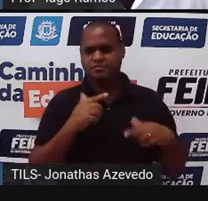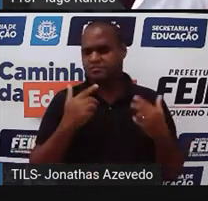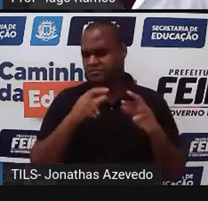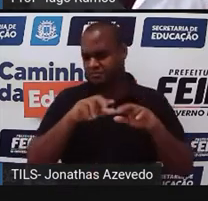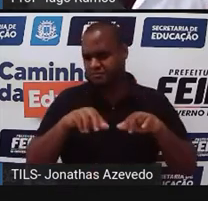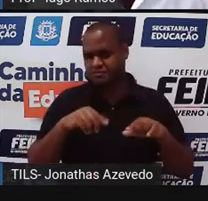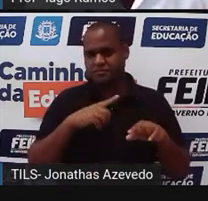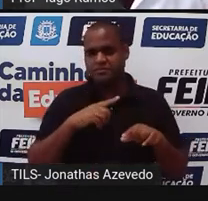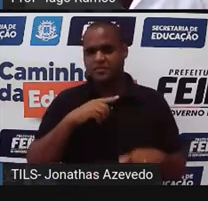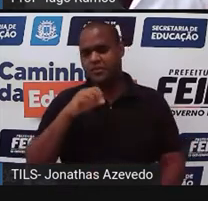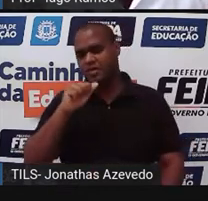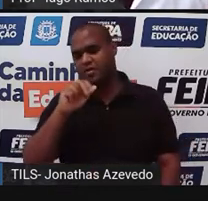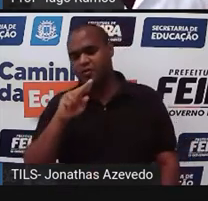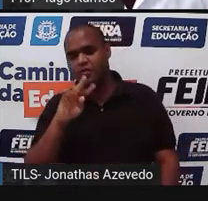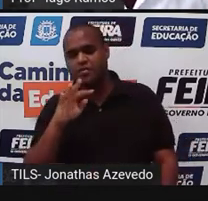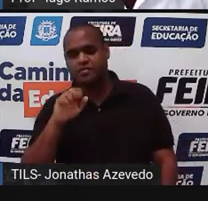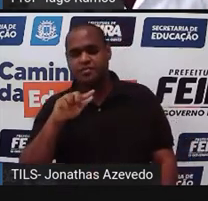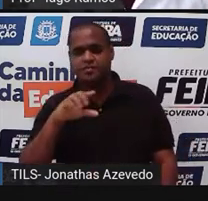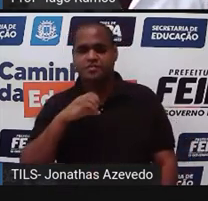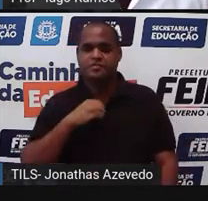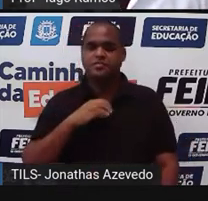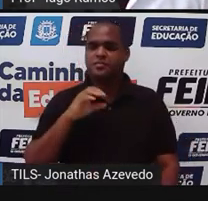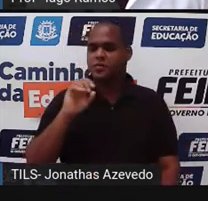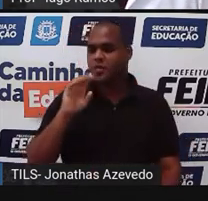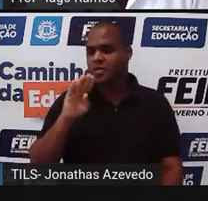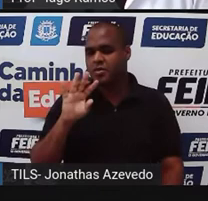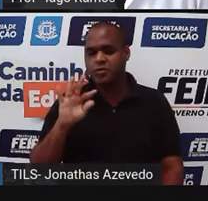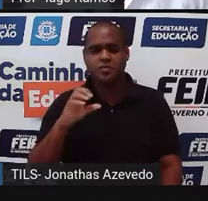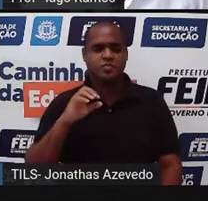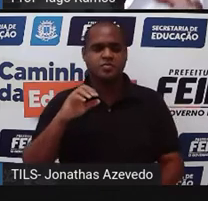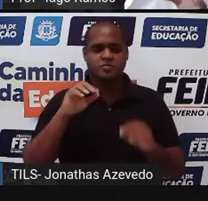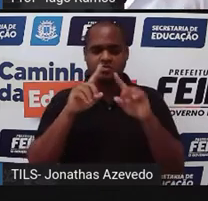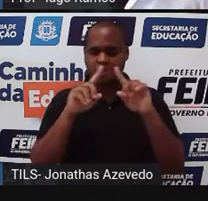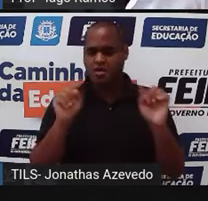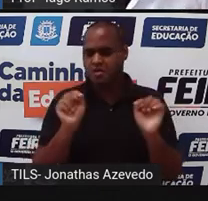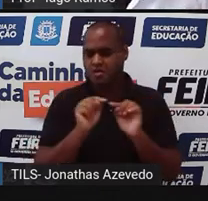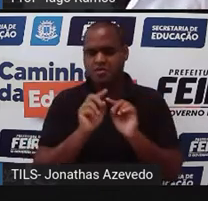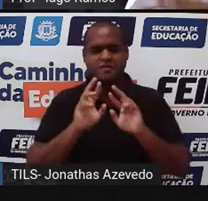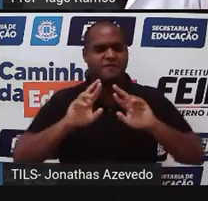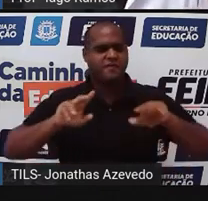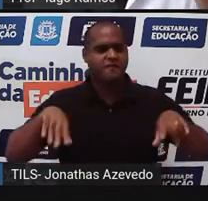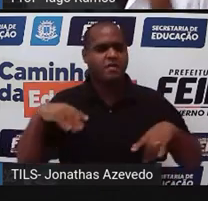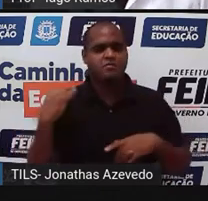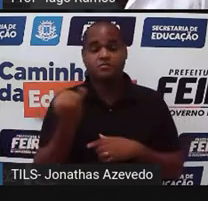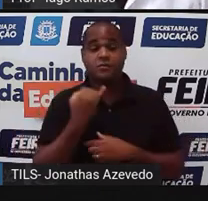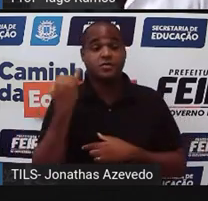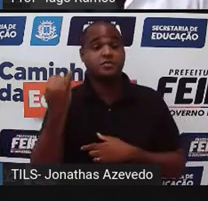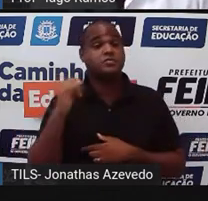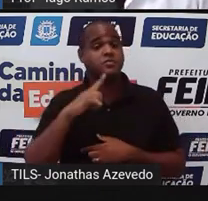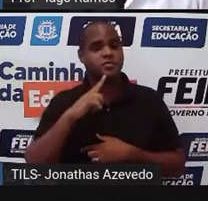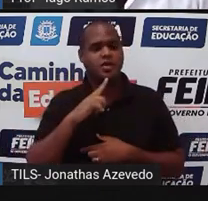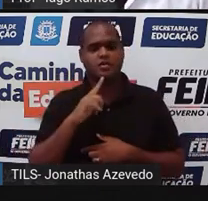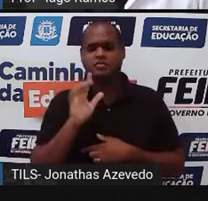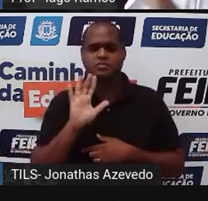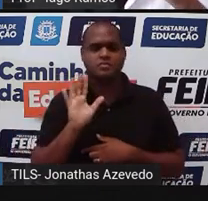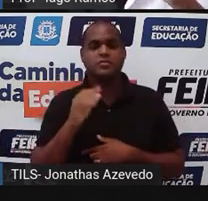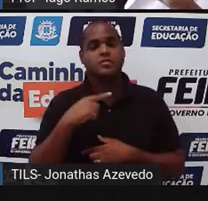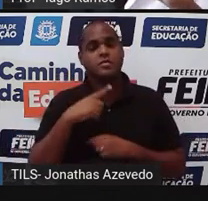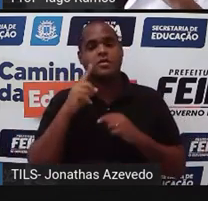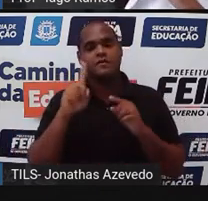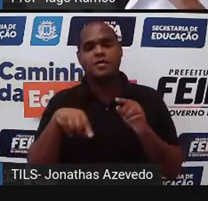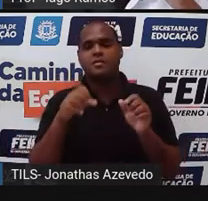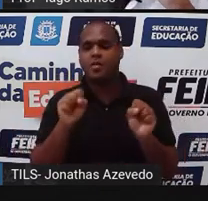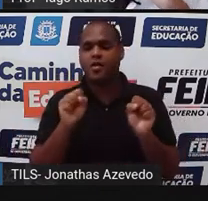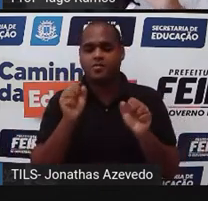se acutângulo obtusângulo ou retângulo não importa o tipo de triângulo a forma de calcular a área de um triângulo